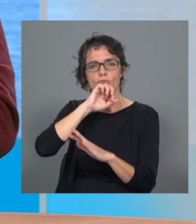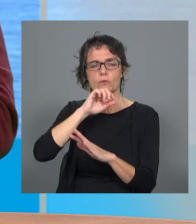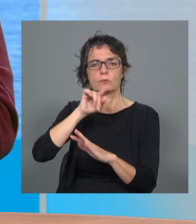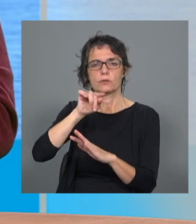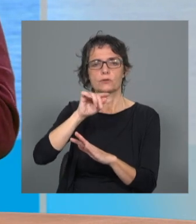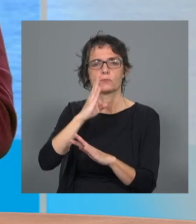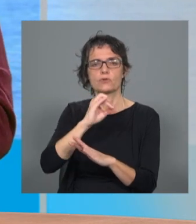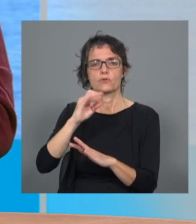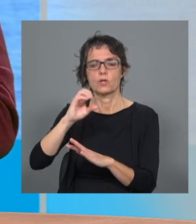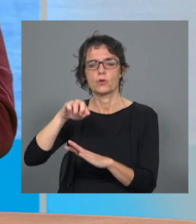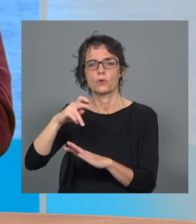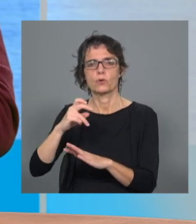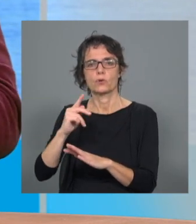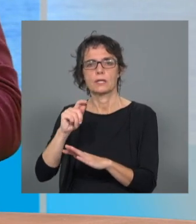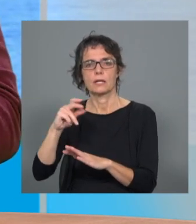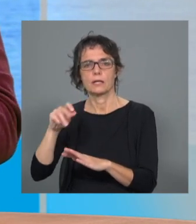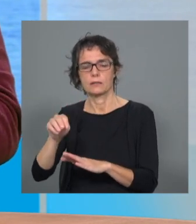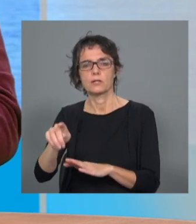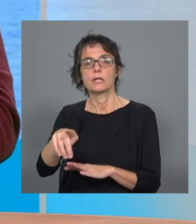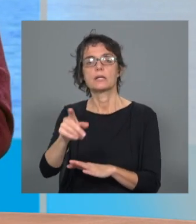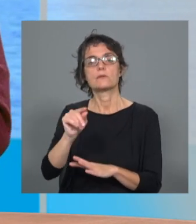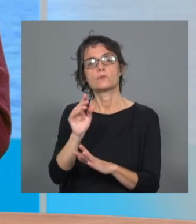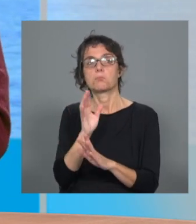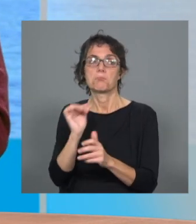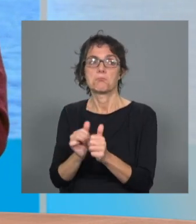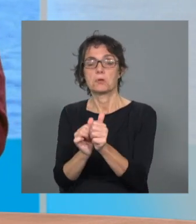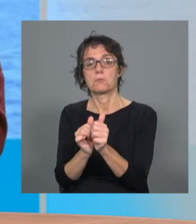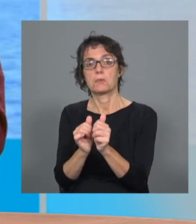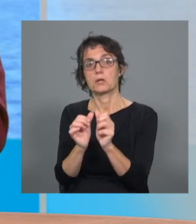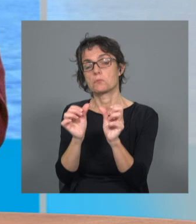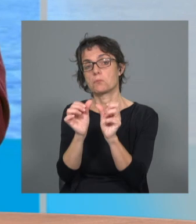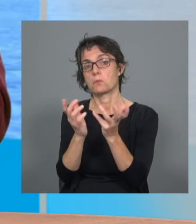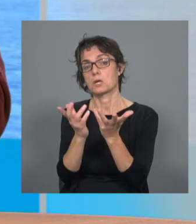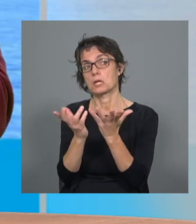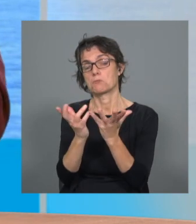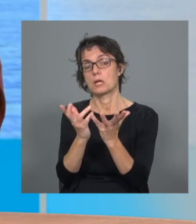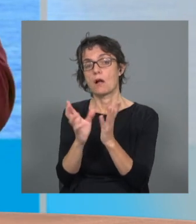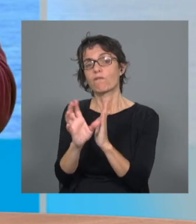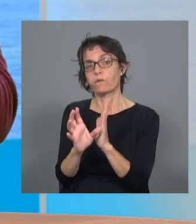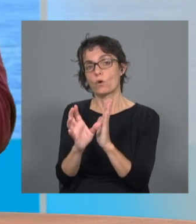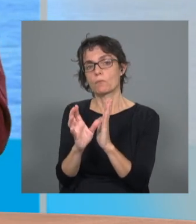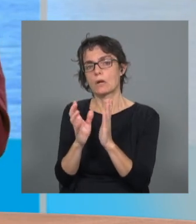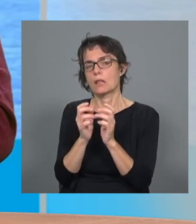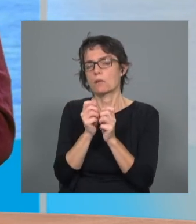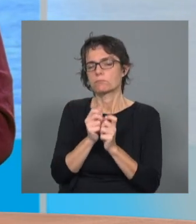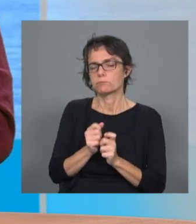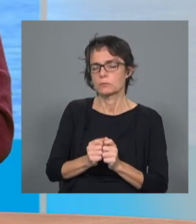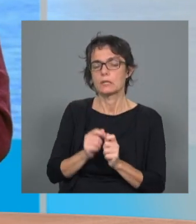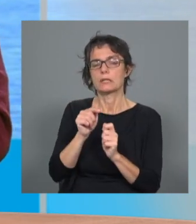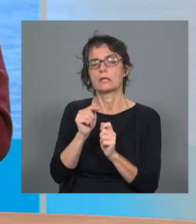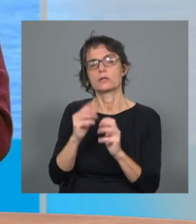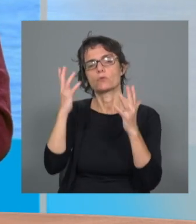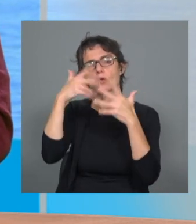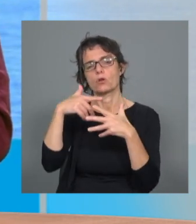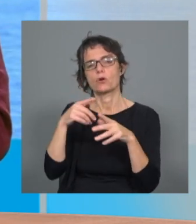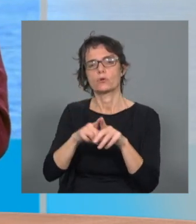portanto, irá seguir um pouco aquilo que é o esquema da vigília de oração numa noite de vigília tradicional das